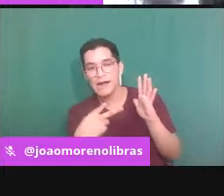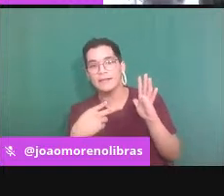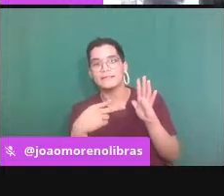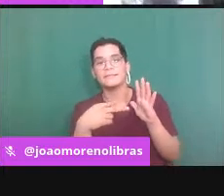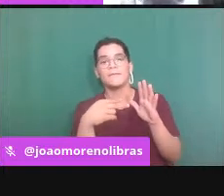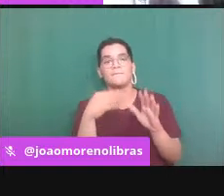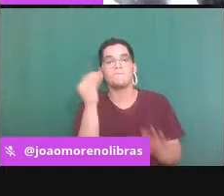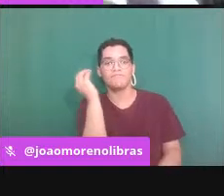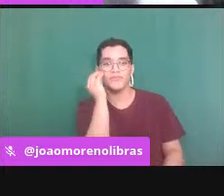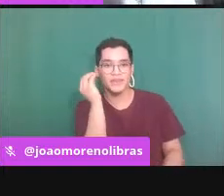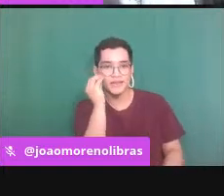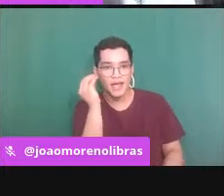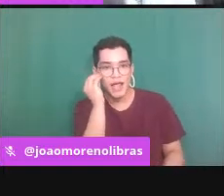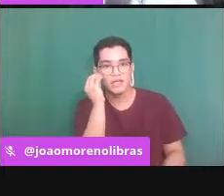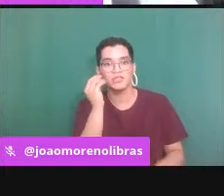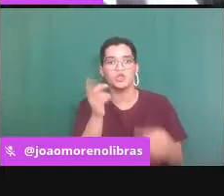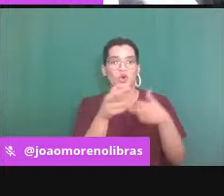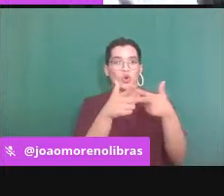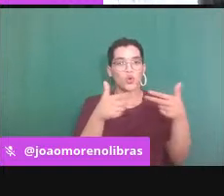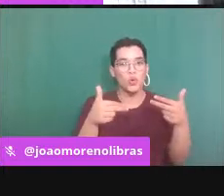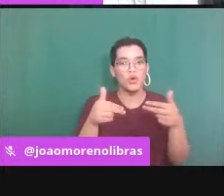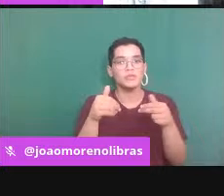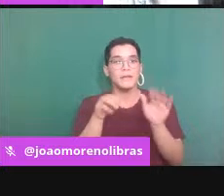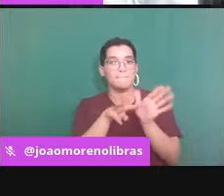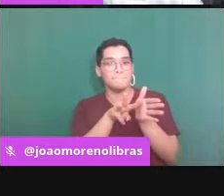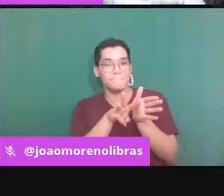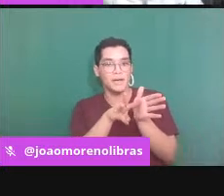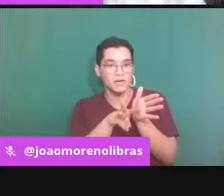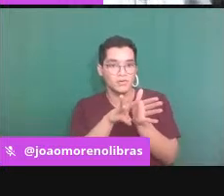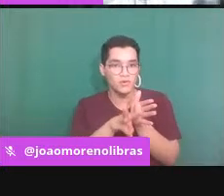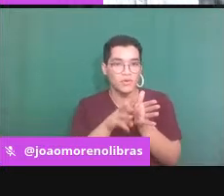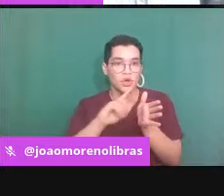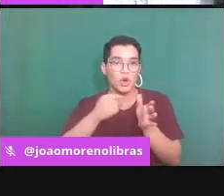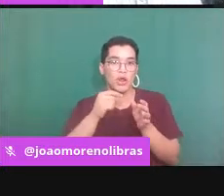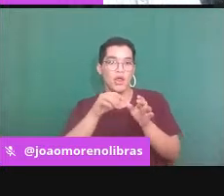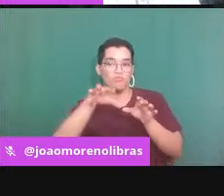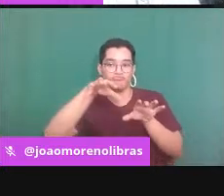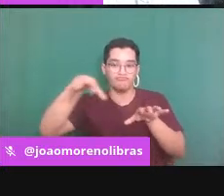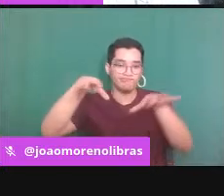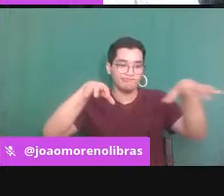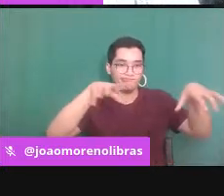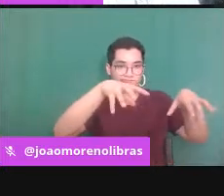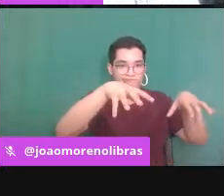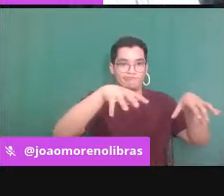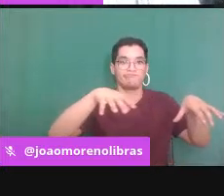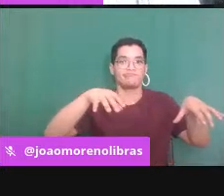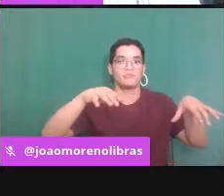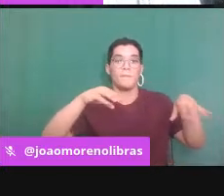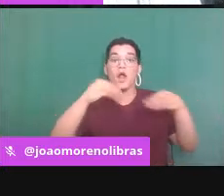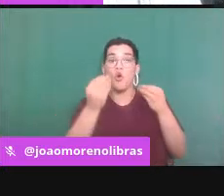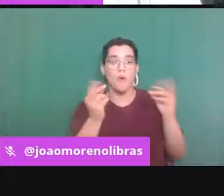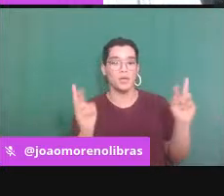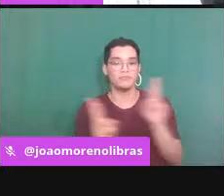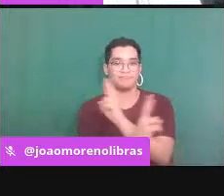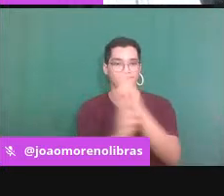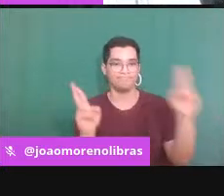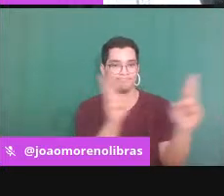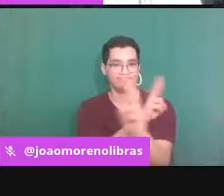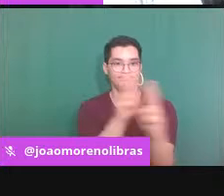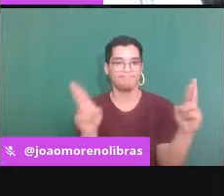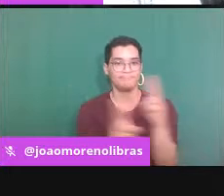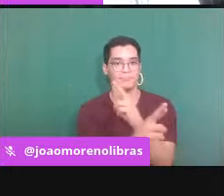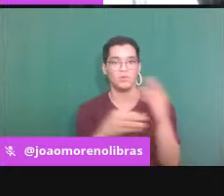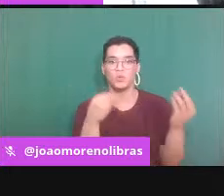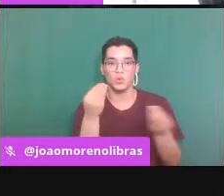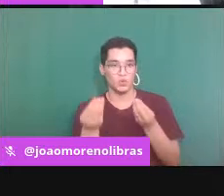por questão metodológica nós dividimos, mas que no fundo eles estão relacionados. Né? E voltando ao